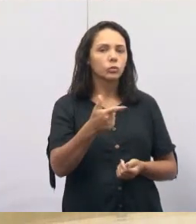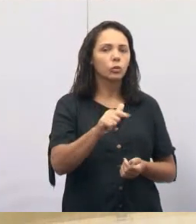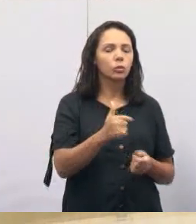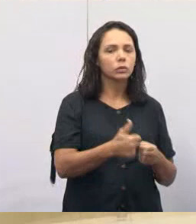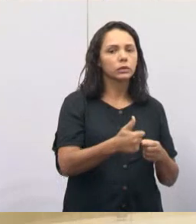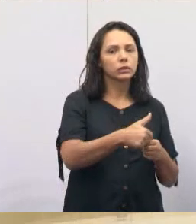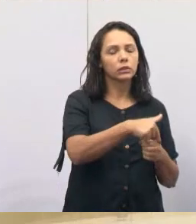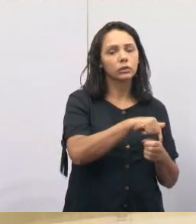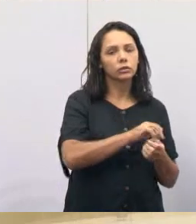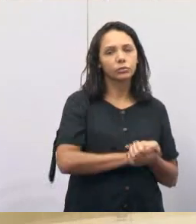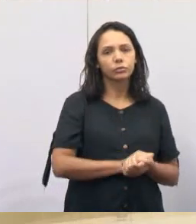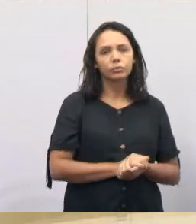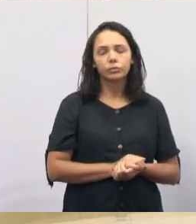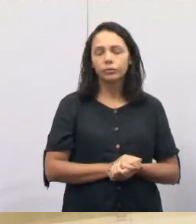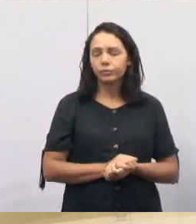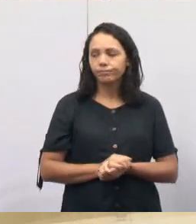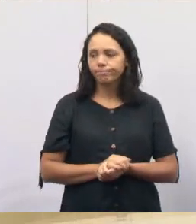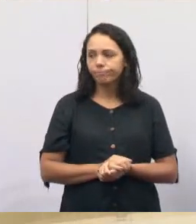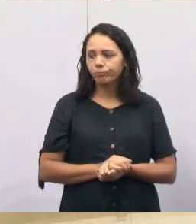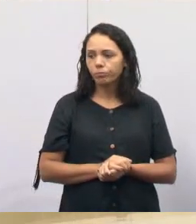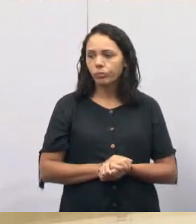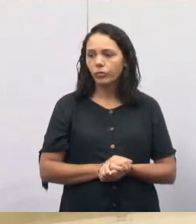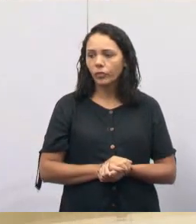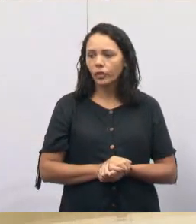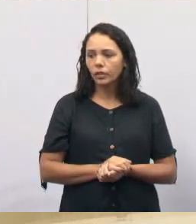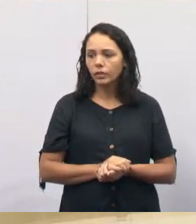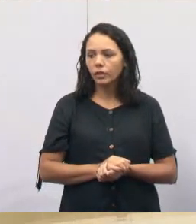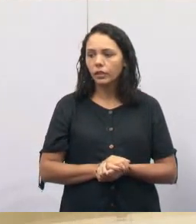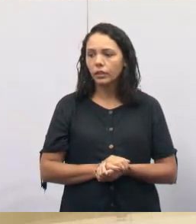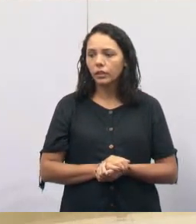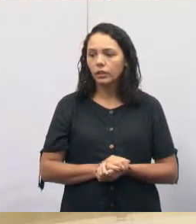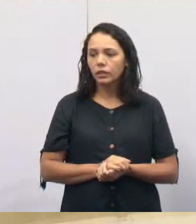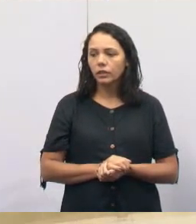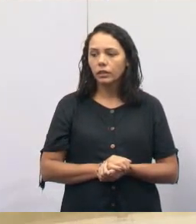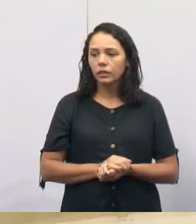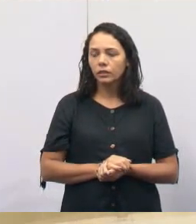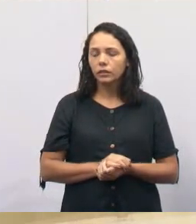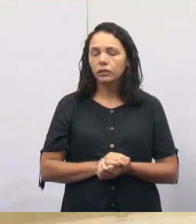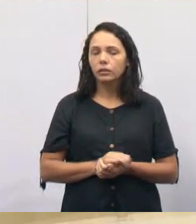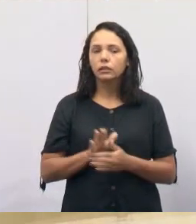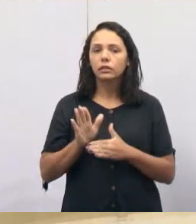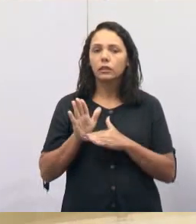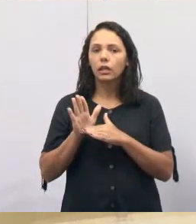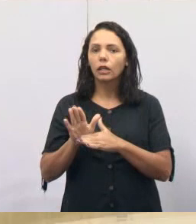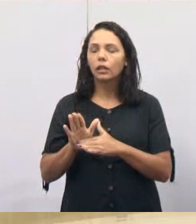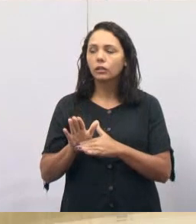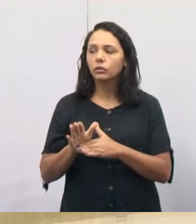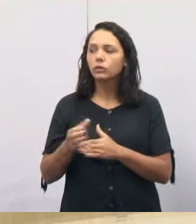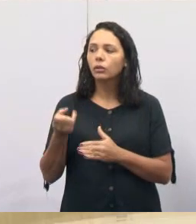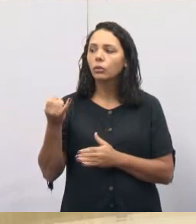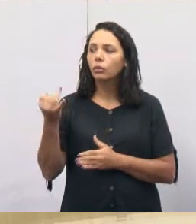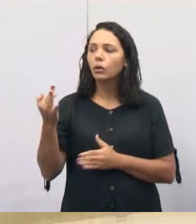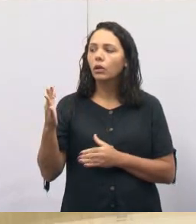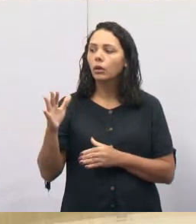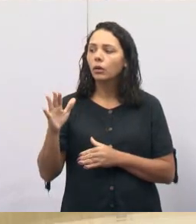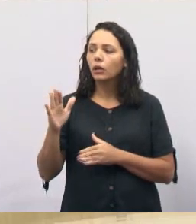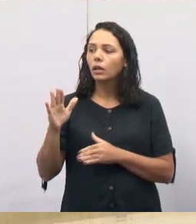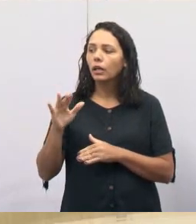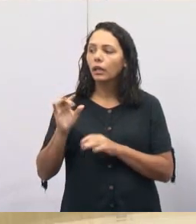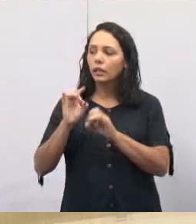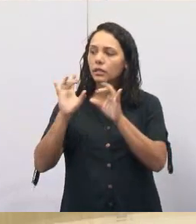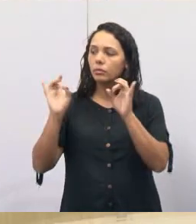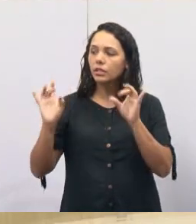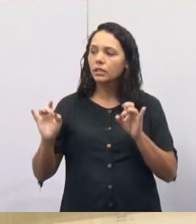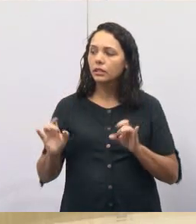2022. 5. Os atendimentos mencionados na pergunta anterior são referentes às quais especialidades? Os